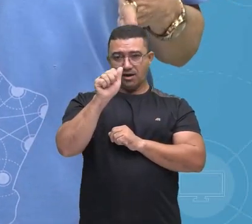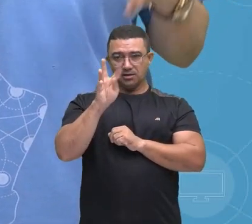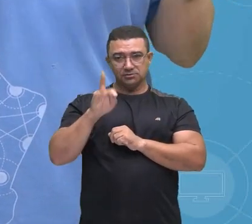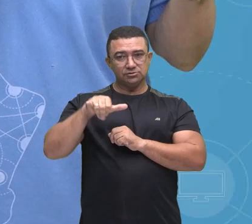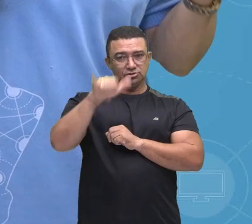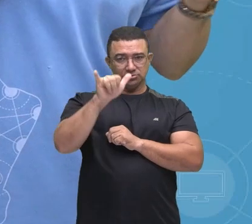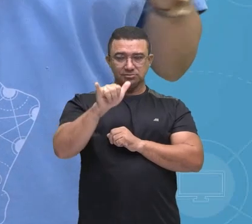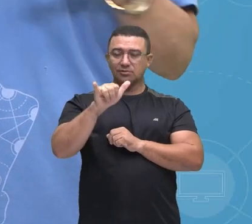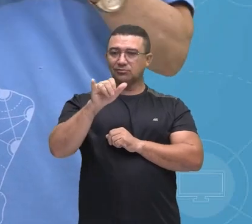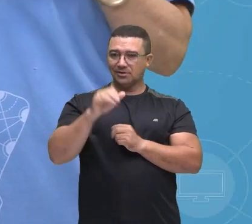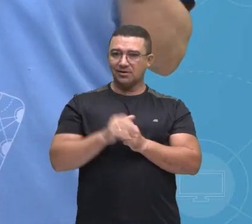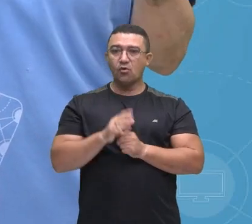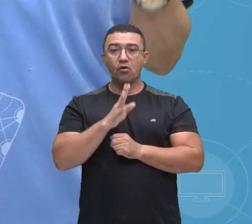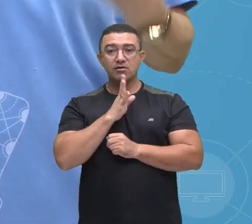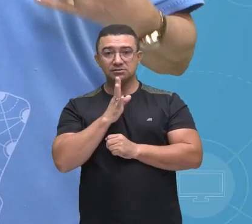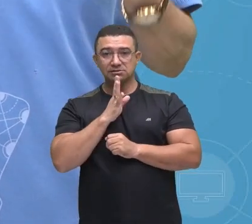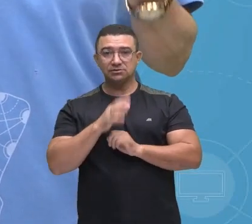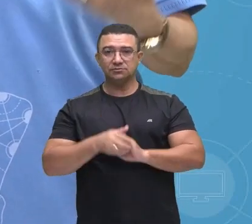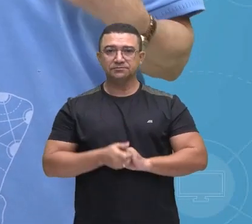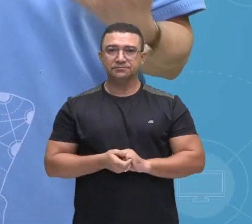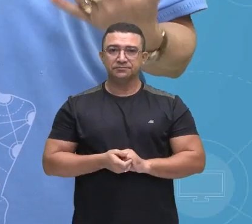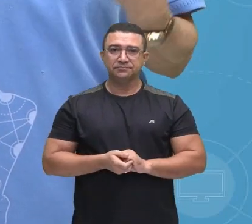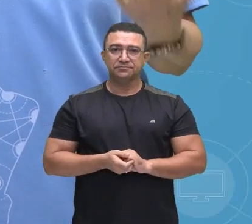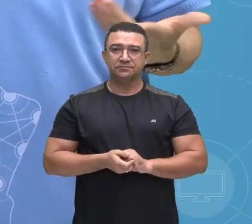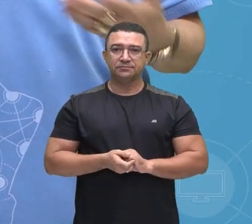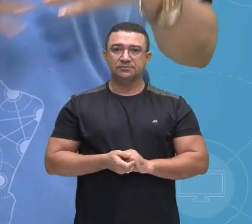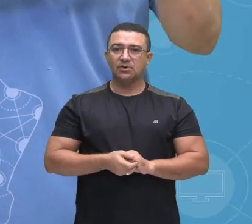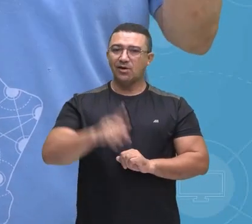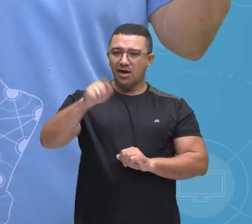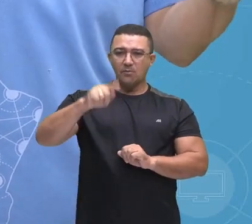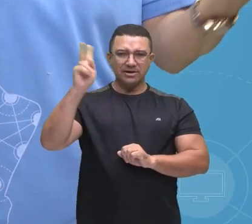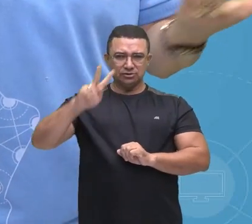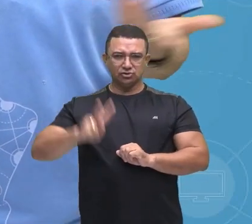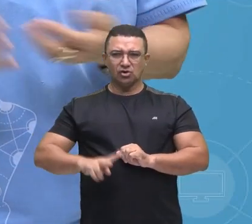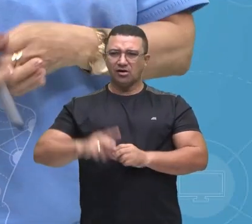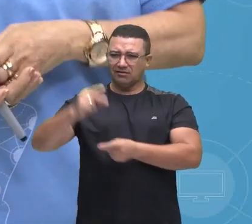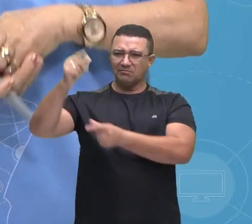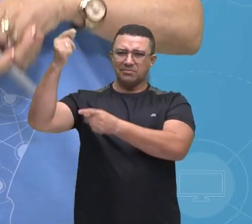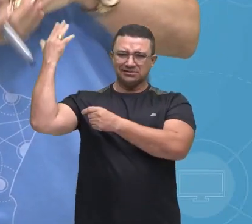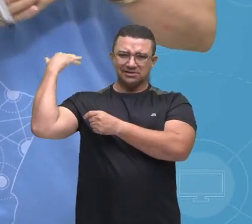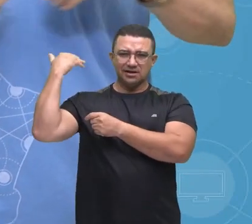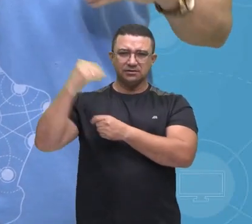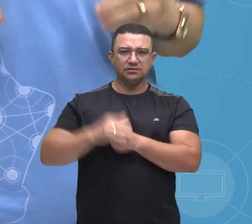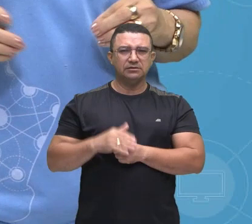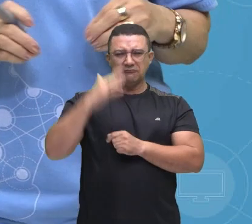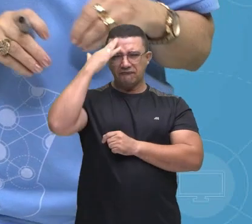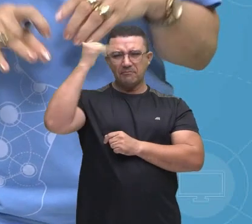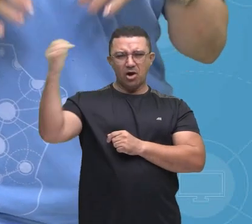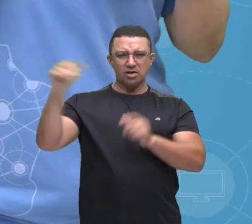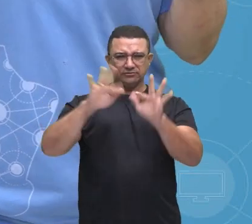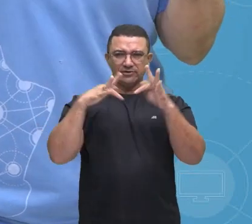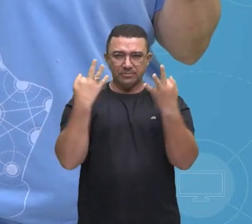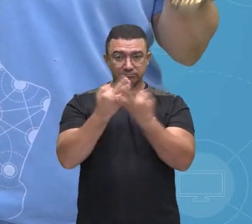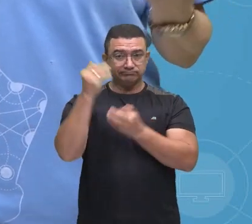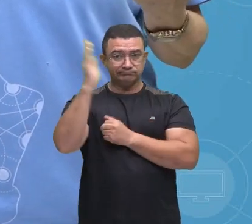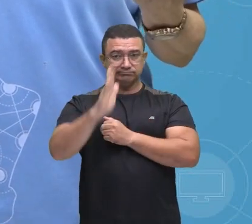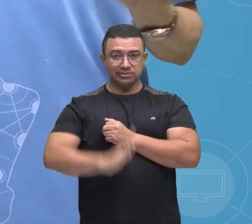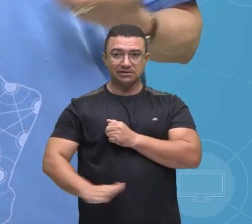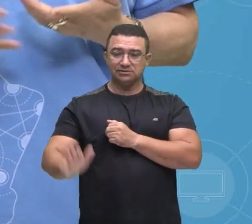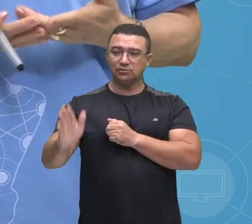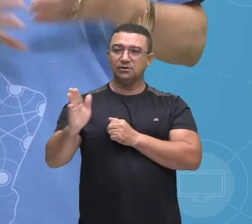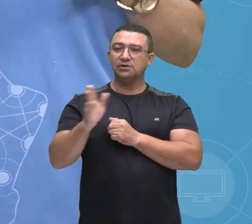uma família brasileira que passou um longo período de tempo no mar, viajando, conhecendo, então,